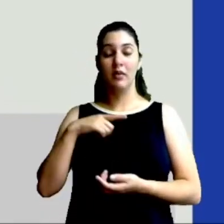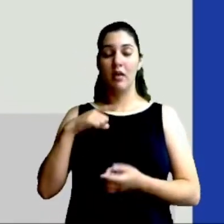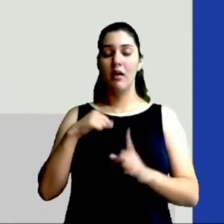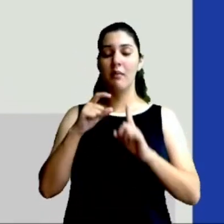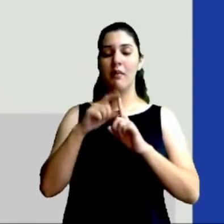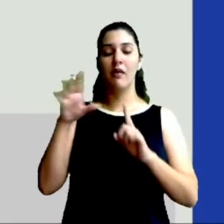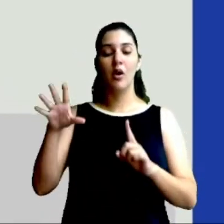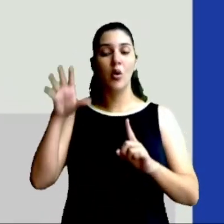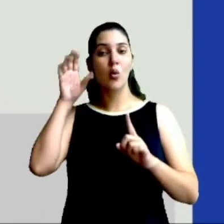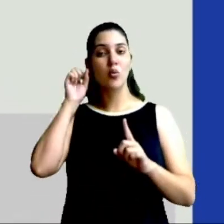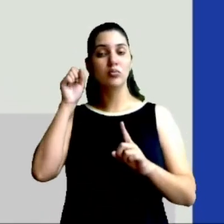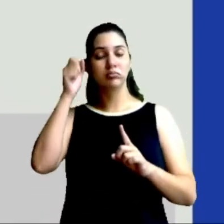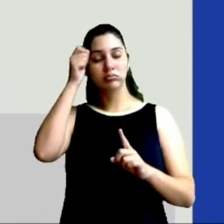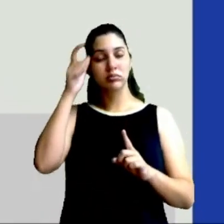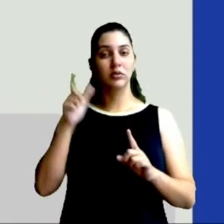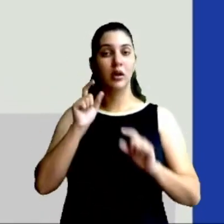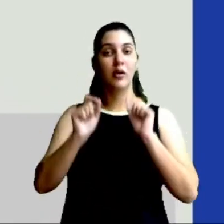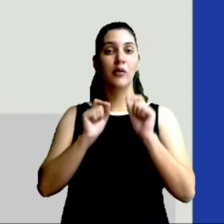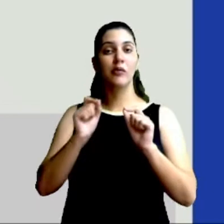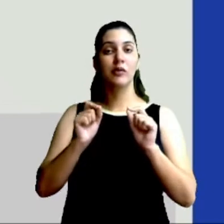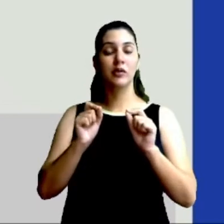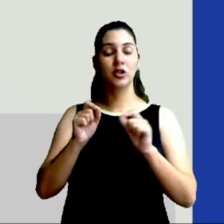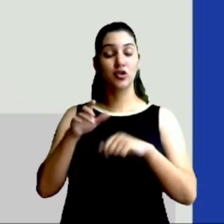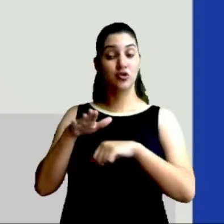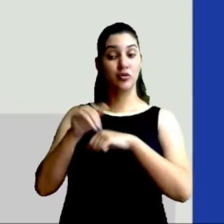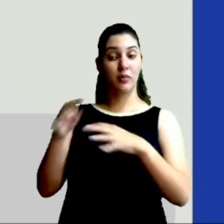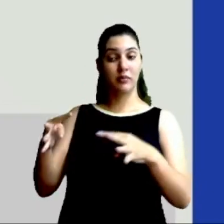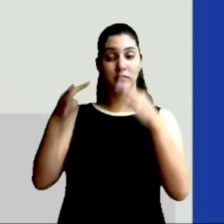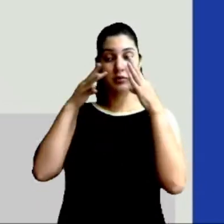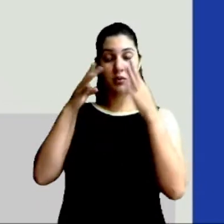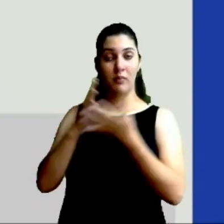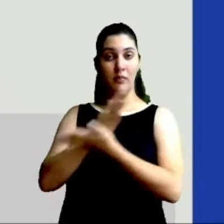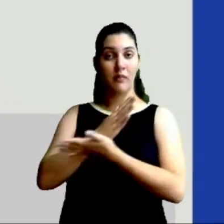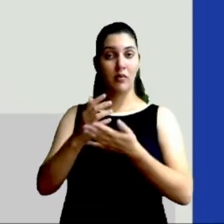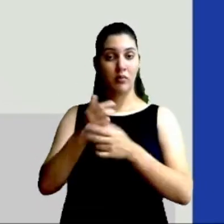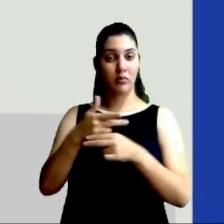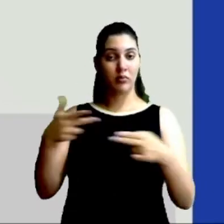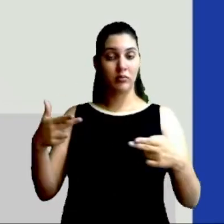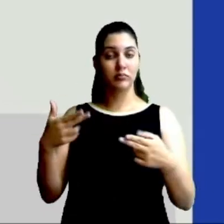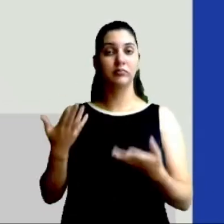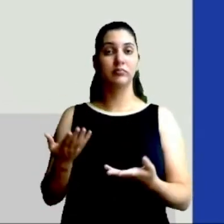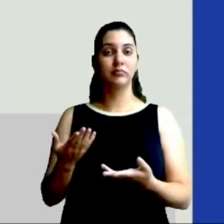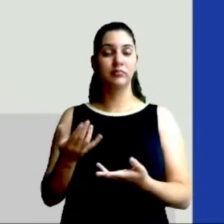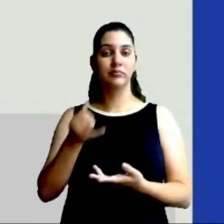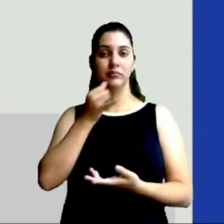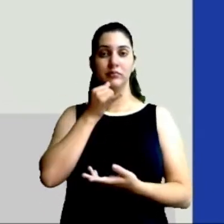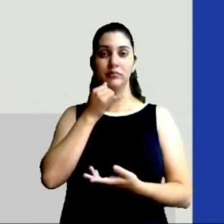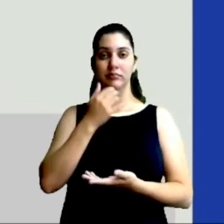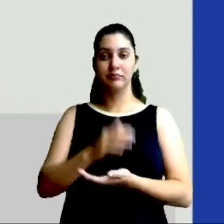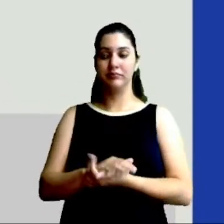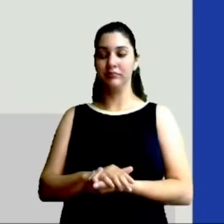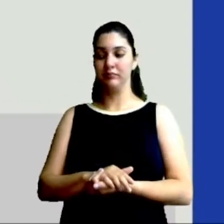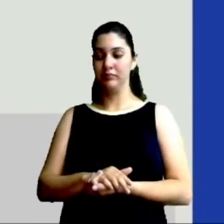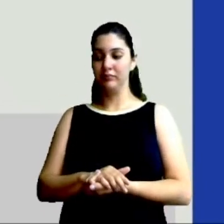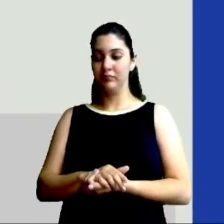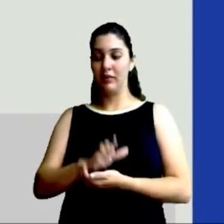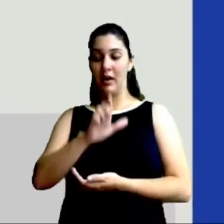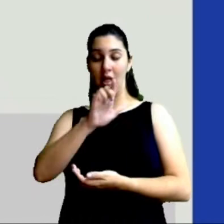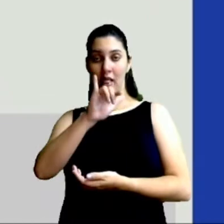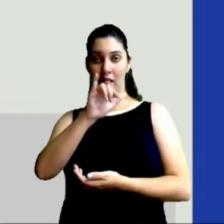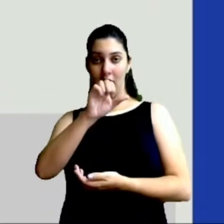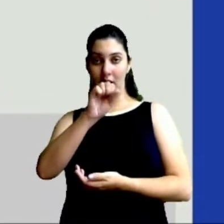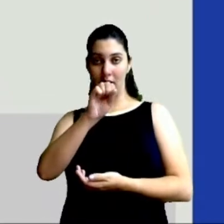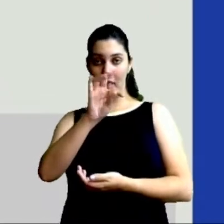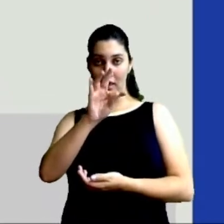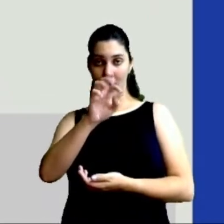logo uma ideia aí que está chamando a atenção para alguma coisa. Então, é impossível quando alguém fala ouça ou listen, você não parar